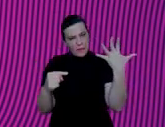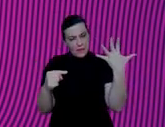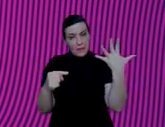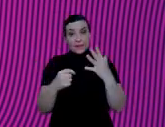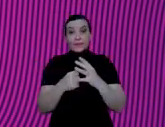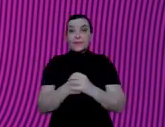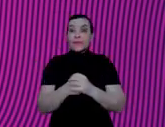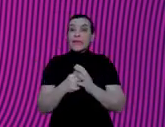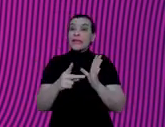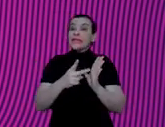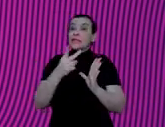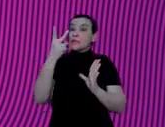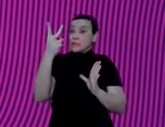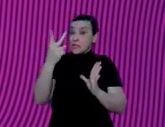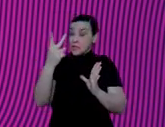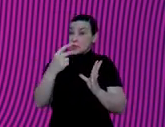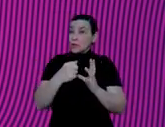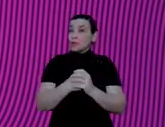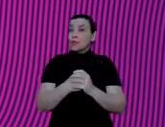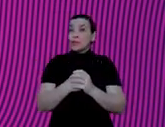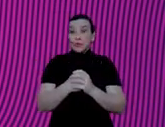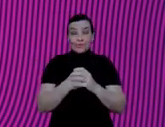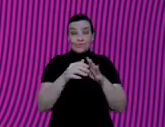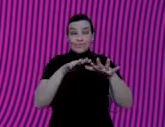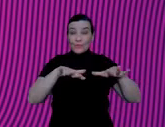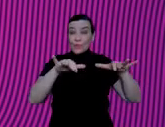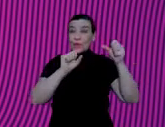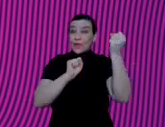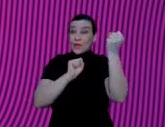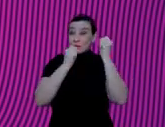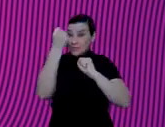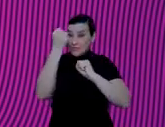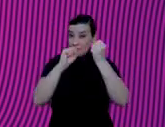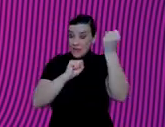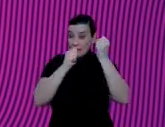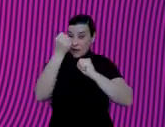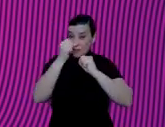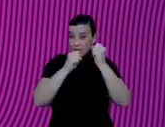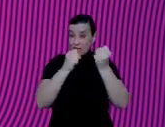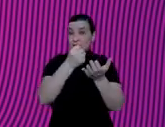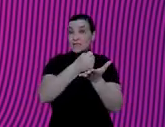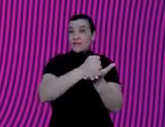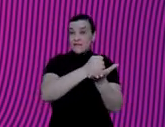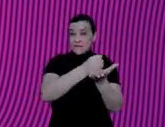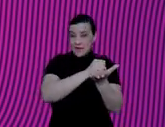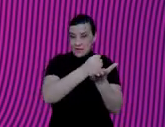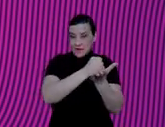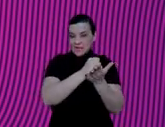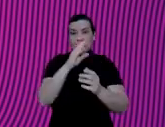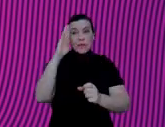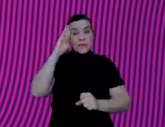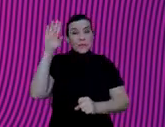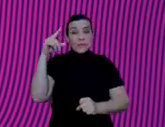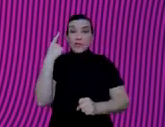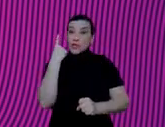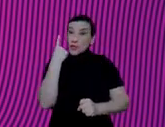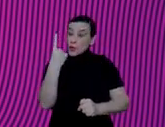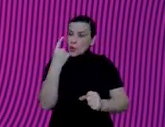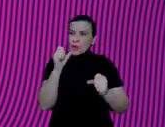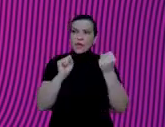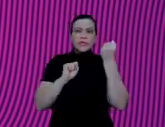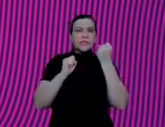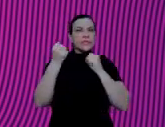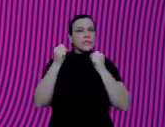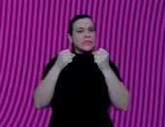A indústria farmacêutica, né? Particularmente uma indústria farmacêutica, né? Vê uma oportunidade de